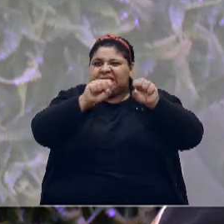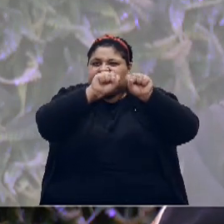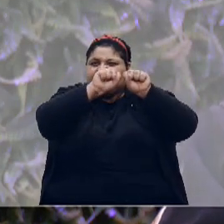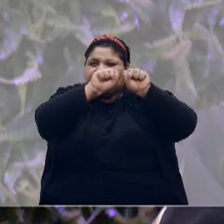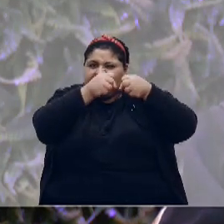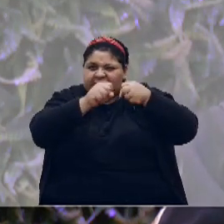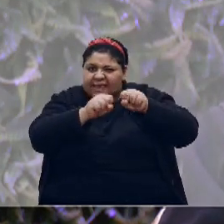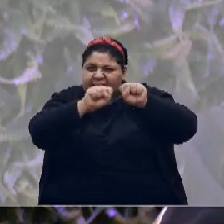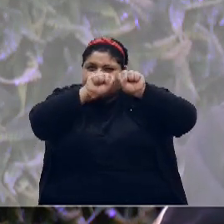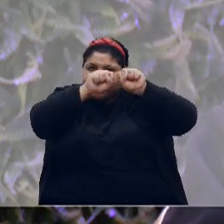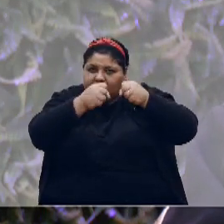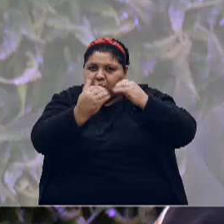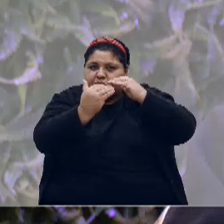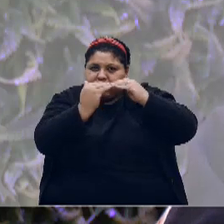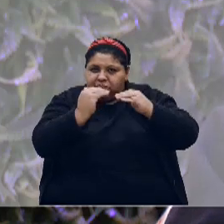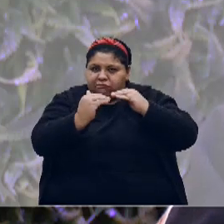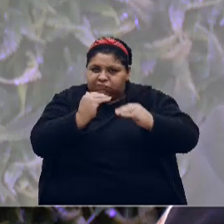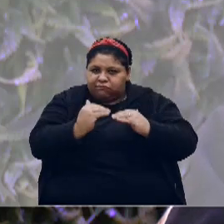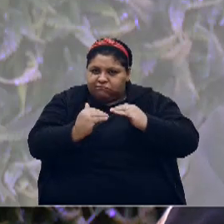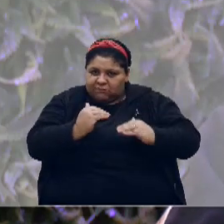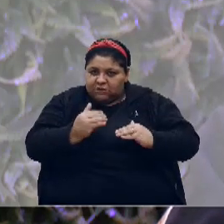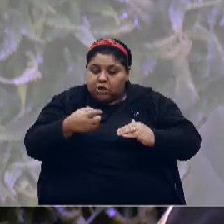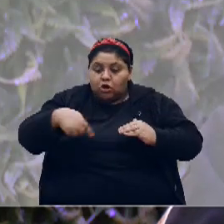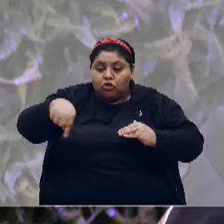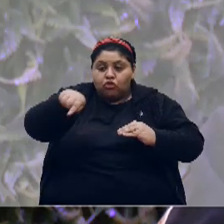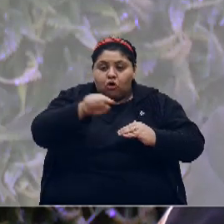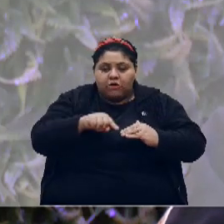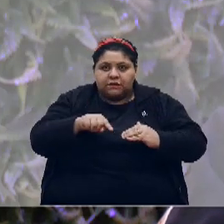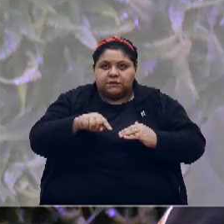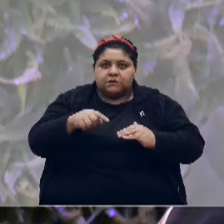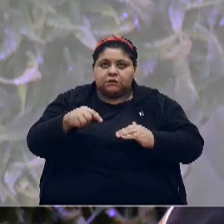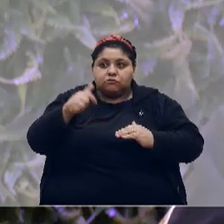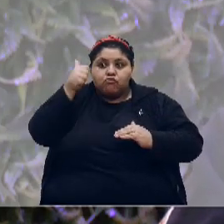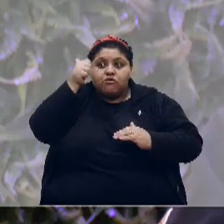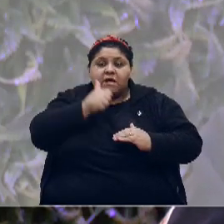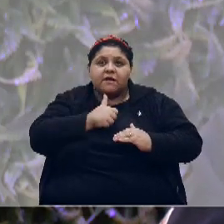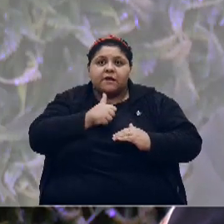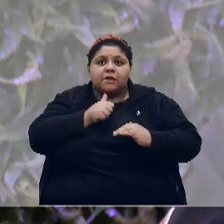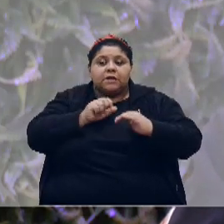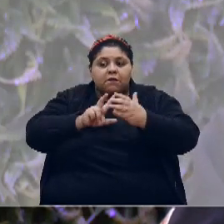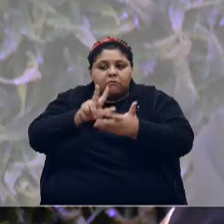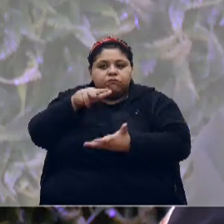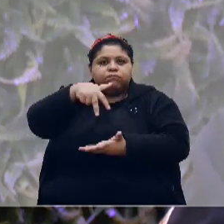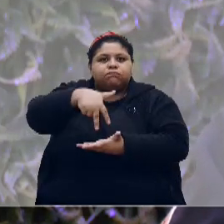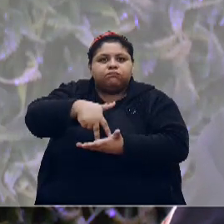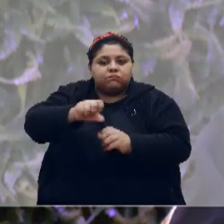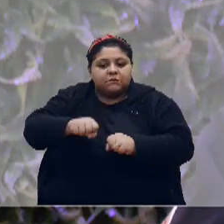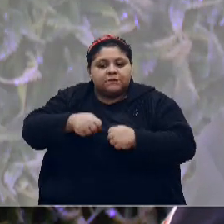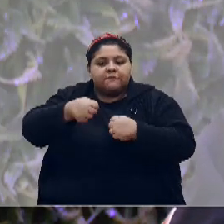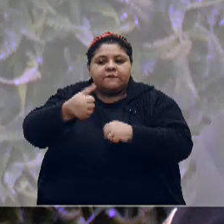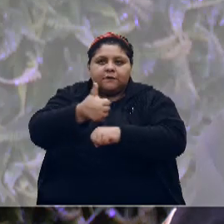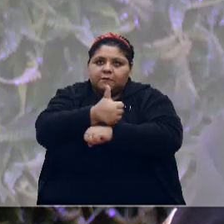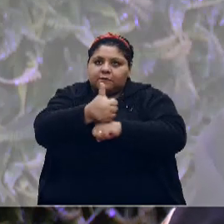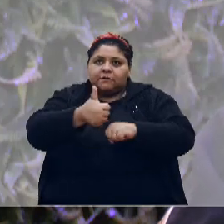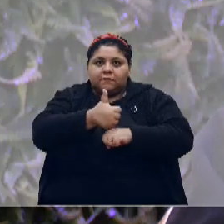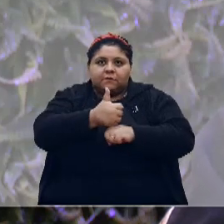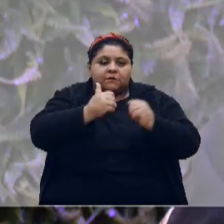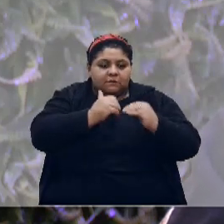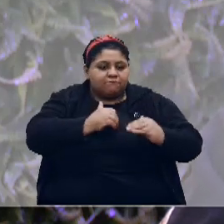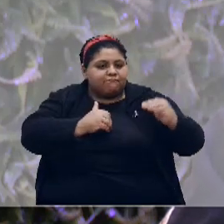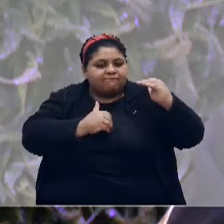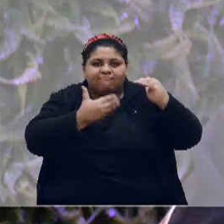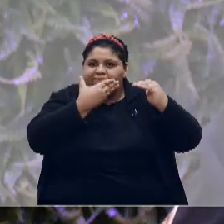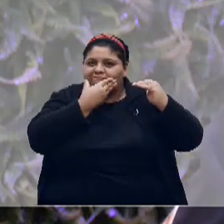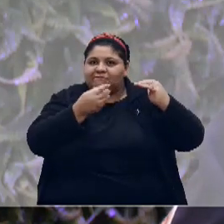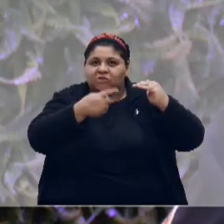estamos fazendo. Eu acho que cada vez que nós nos levantamos para defender a profissão que majoritariamente é masculina,